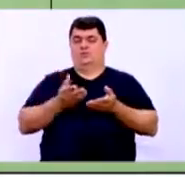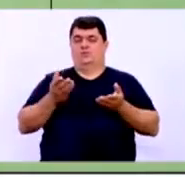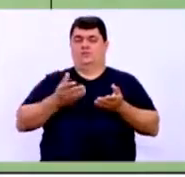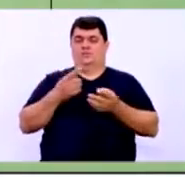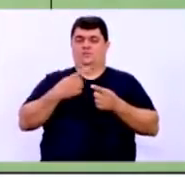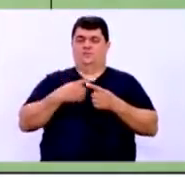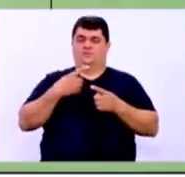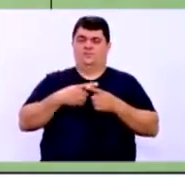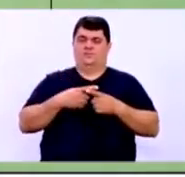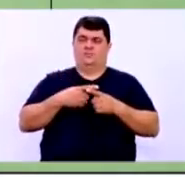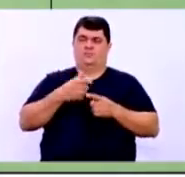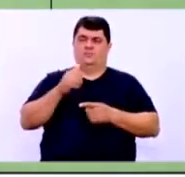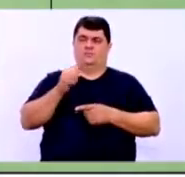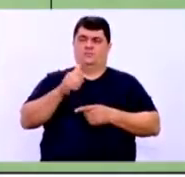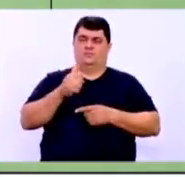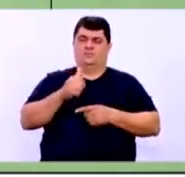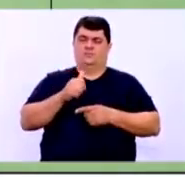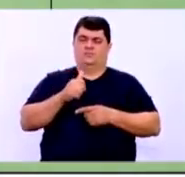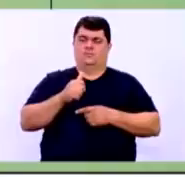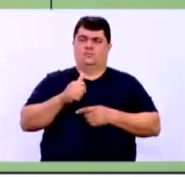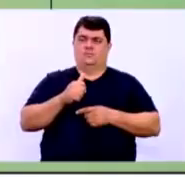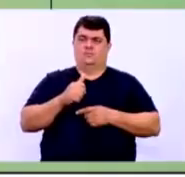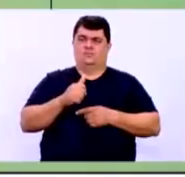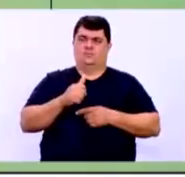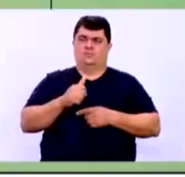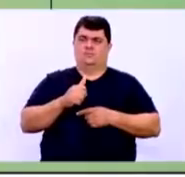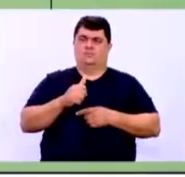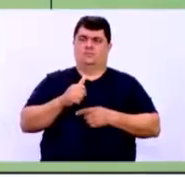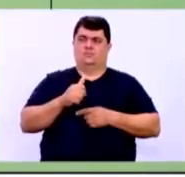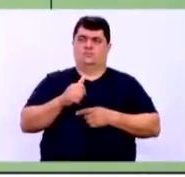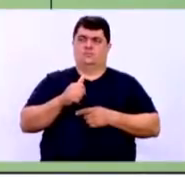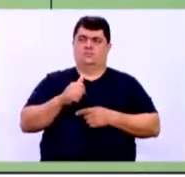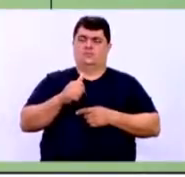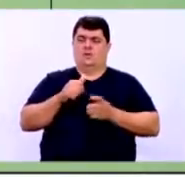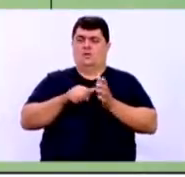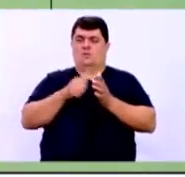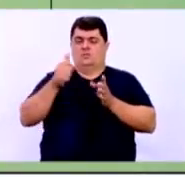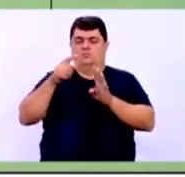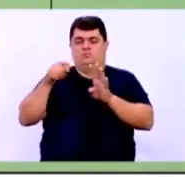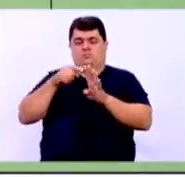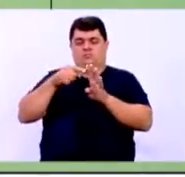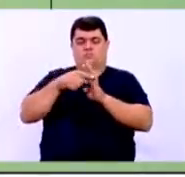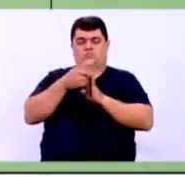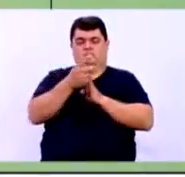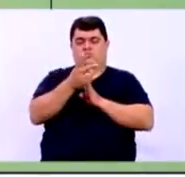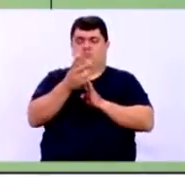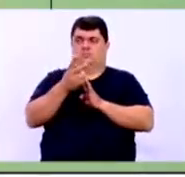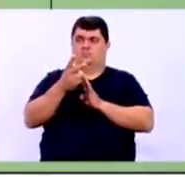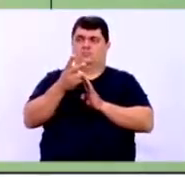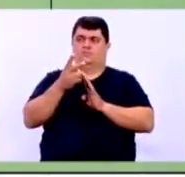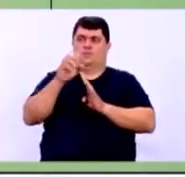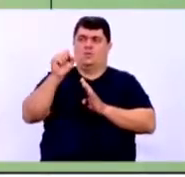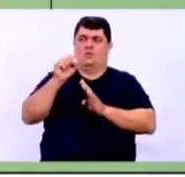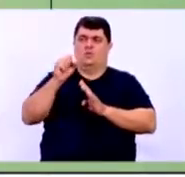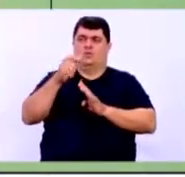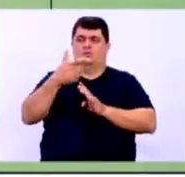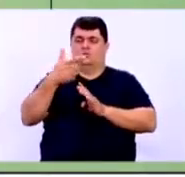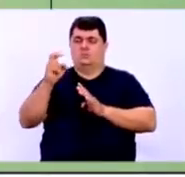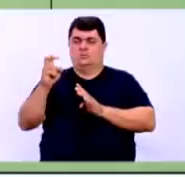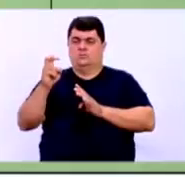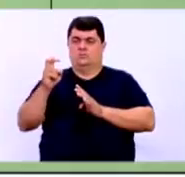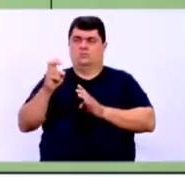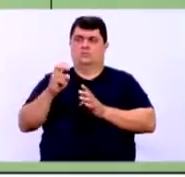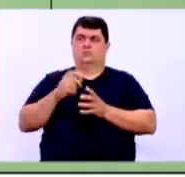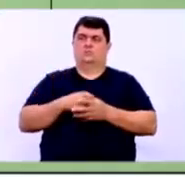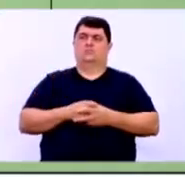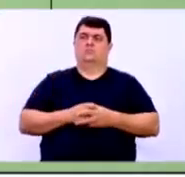quê? 11. O que eu faço primeiro? Primeiro que entrou, o primeiro que sai. Exatamente. 8 de quanto? De